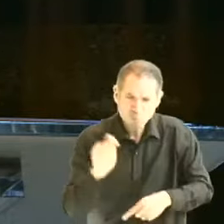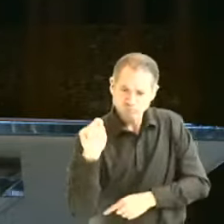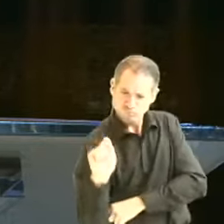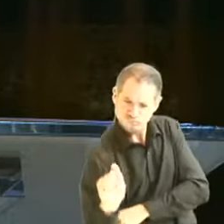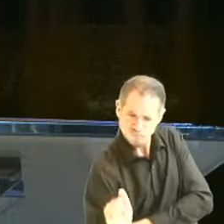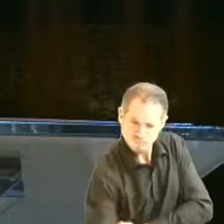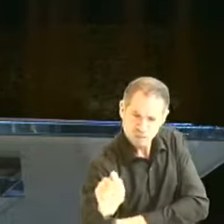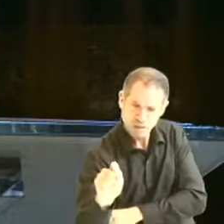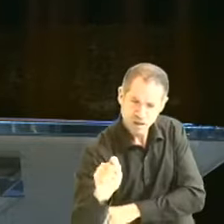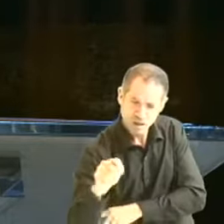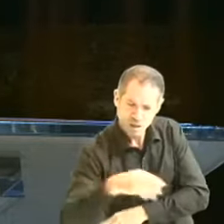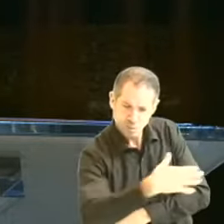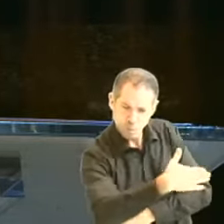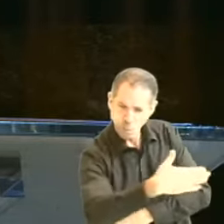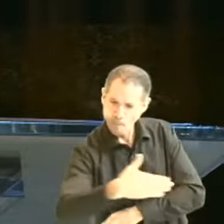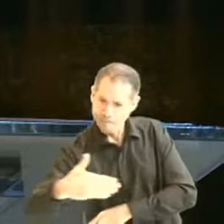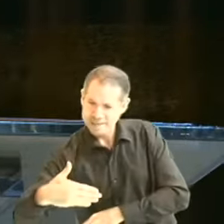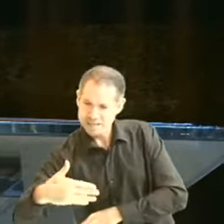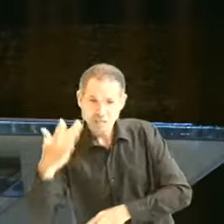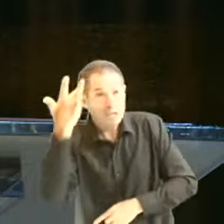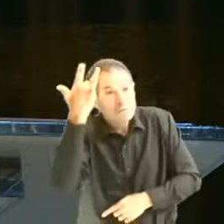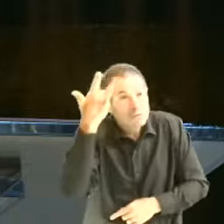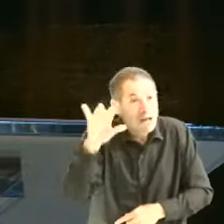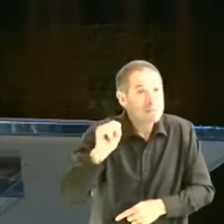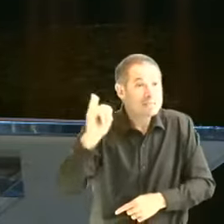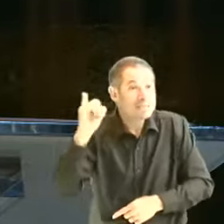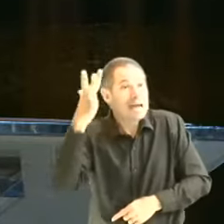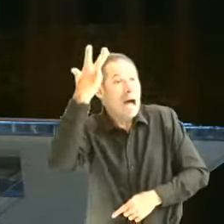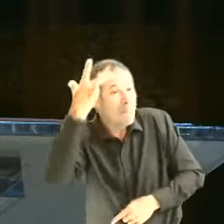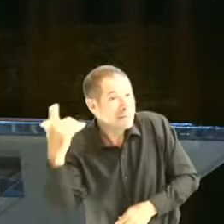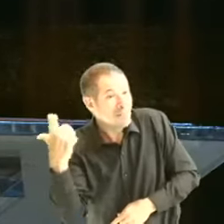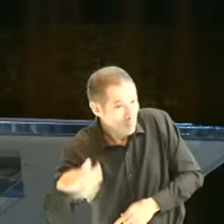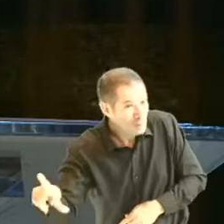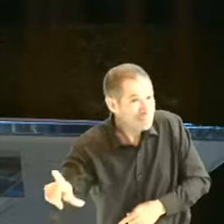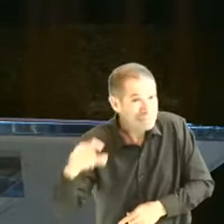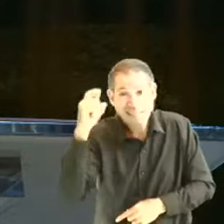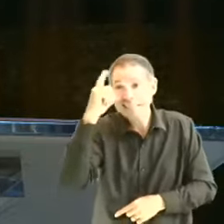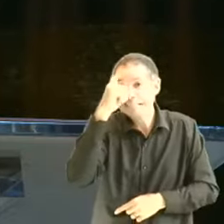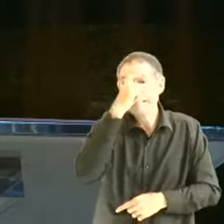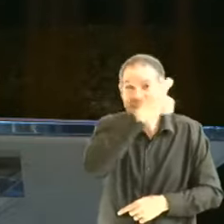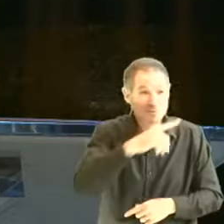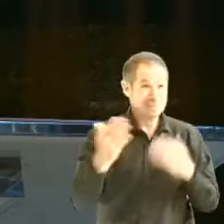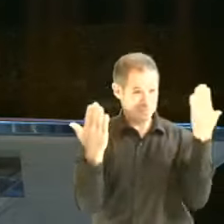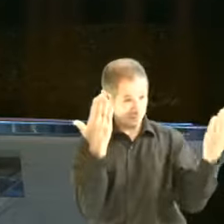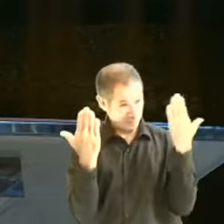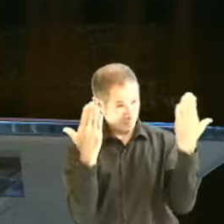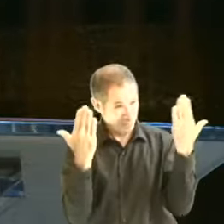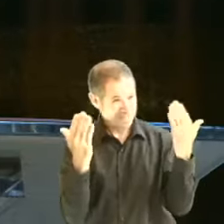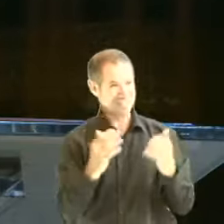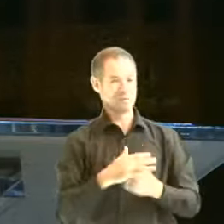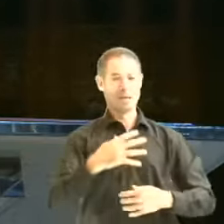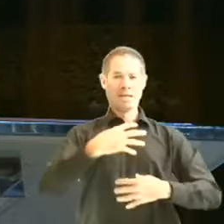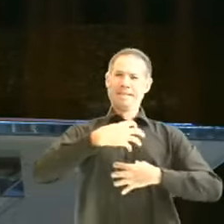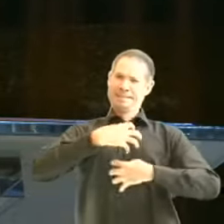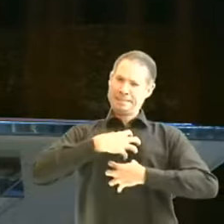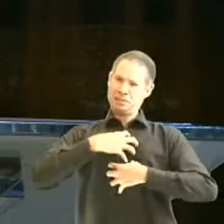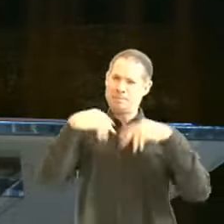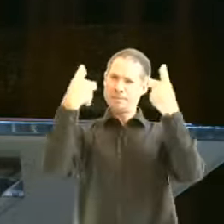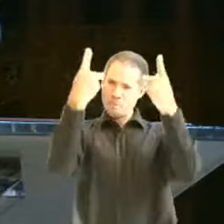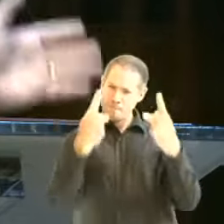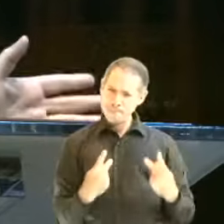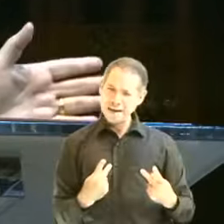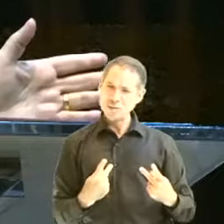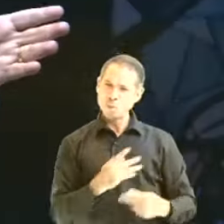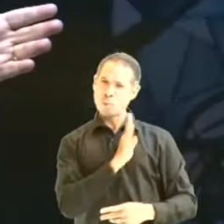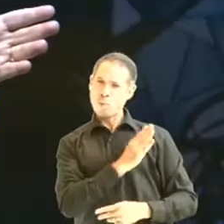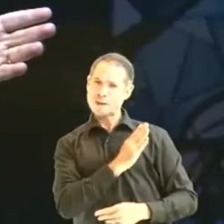guardado, podia fazer, porque você não sabe se vai conseguir amanhã, o negócio aí é difícil. E eu acho que esse sentimento humano tem no